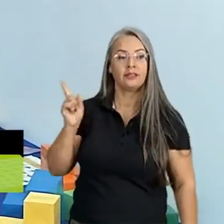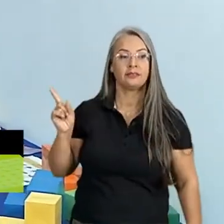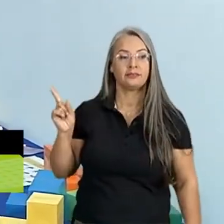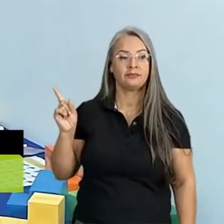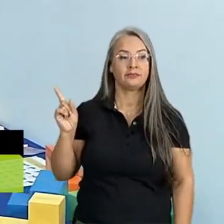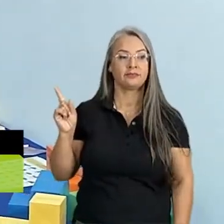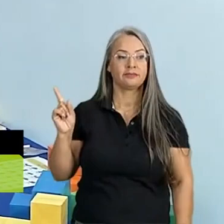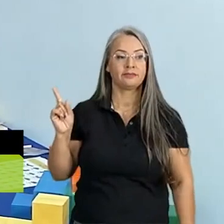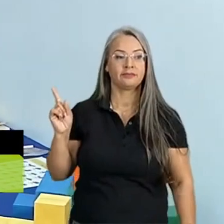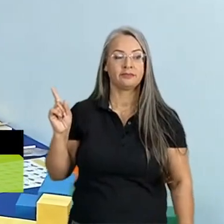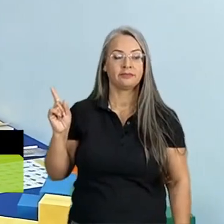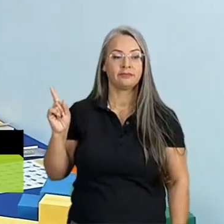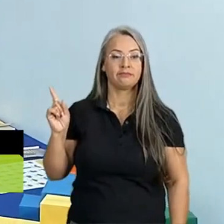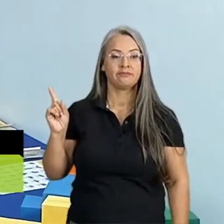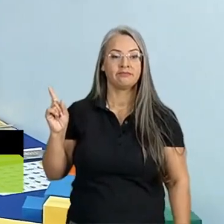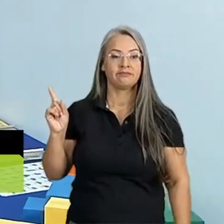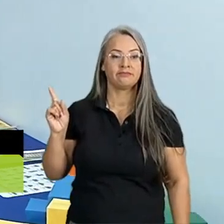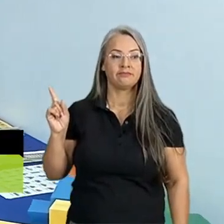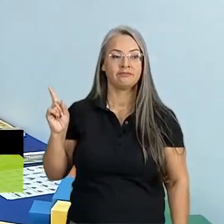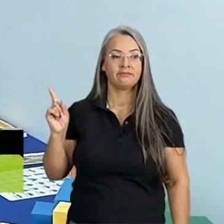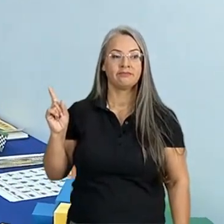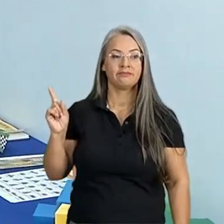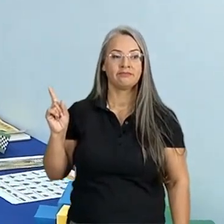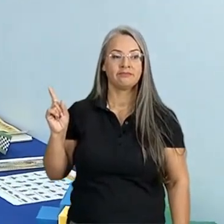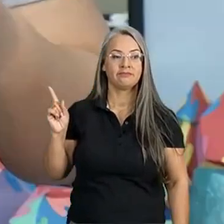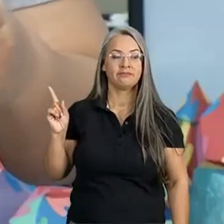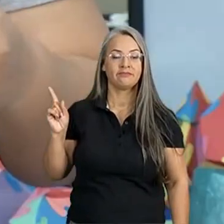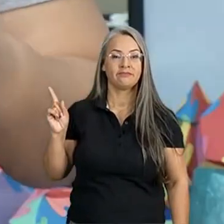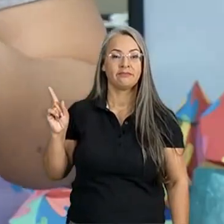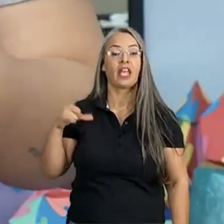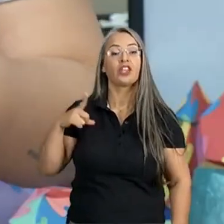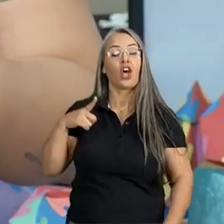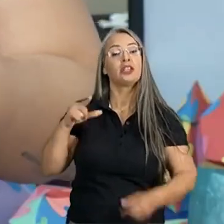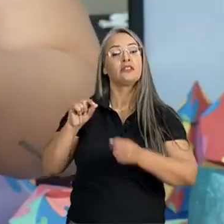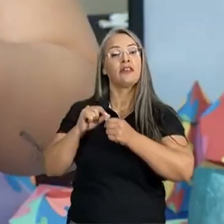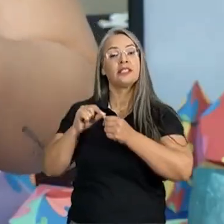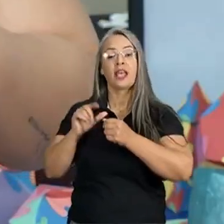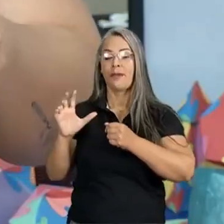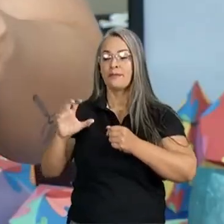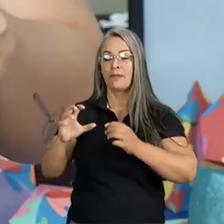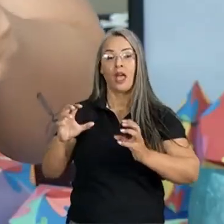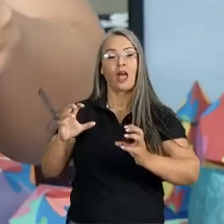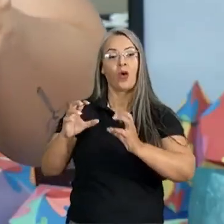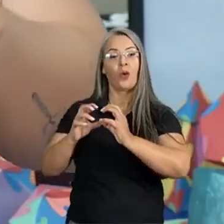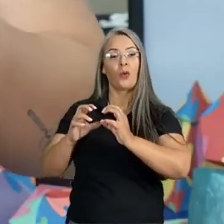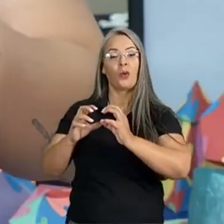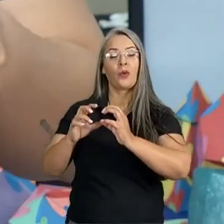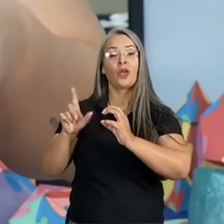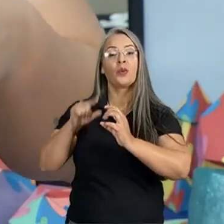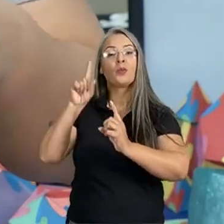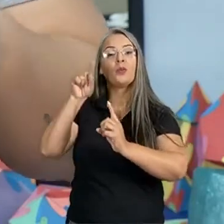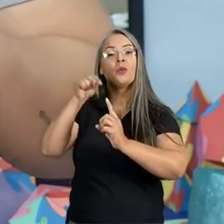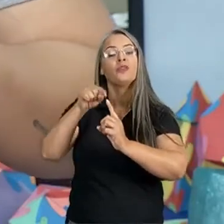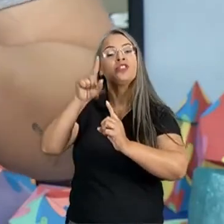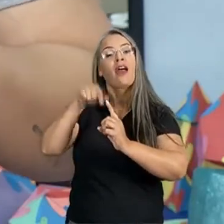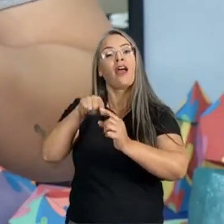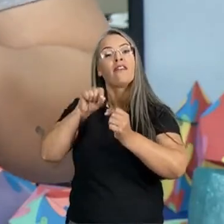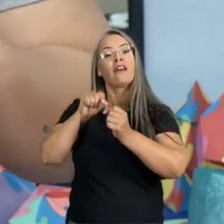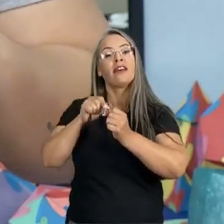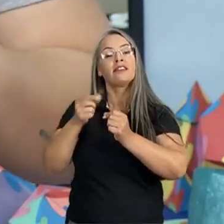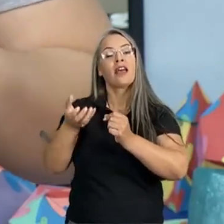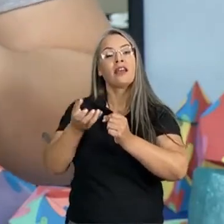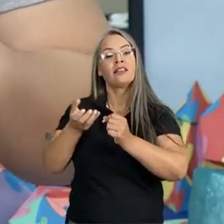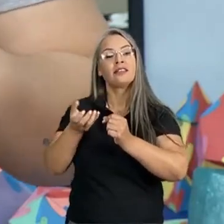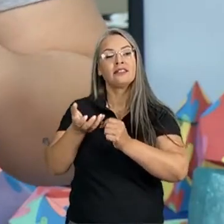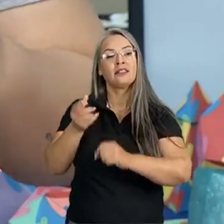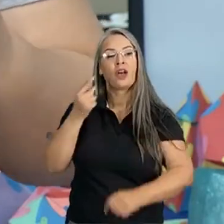então a gente faz algumas peças e o objetivo é encaixar essas peças para fazer um corpo três por três e é bem interessante de fazer em